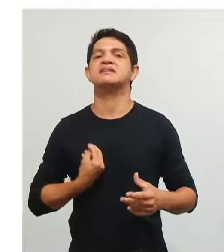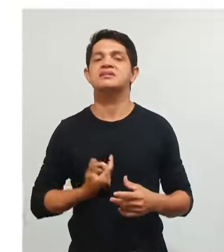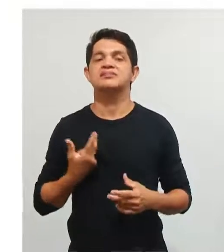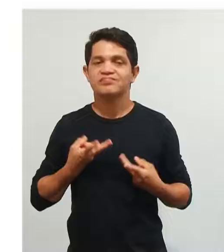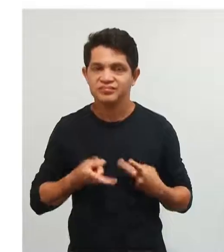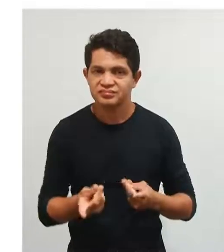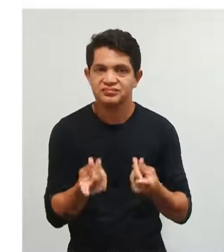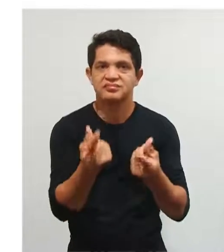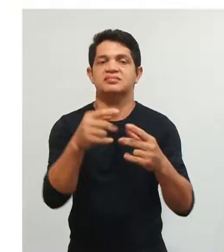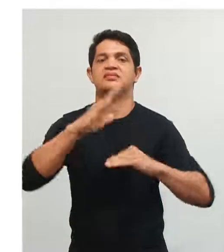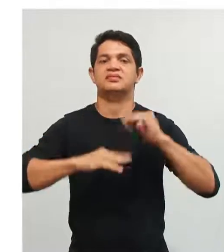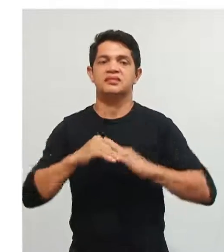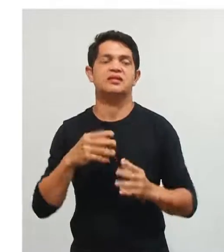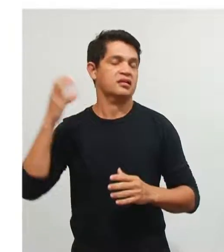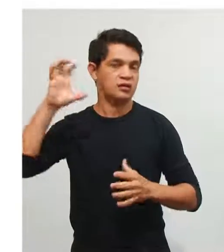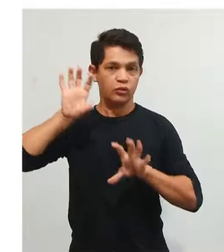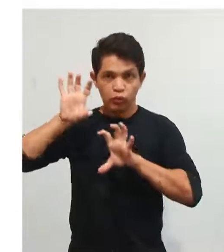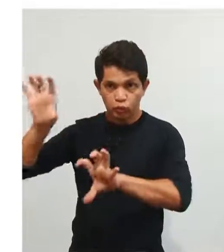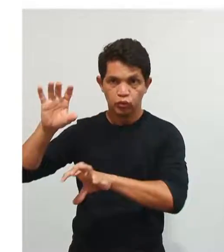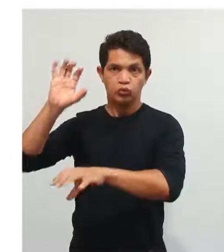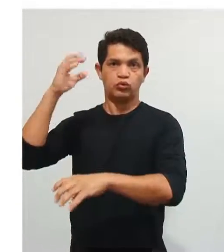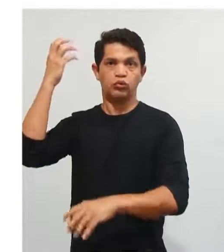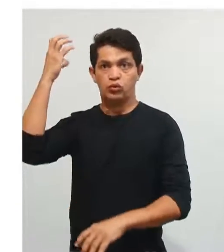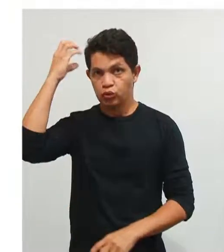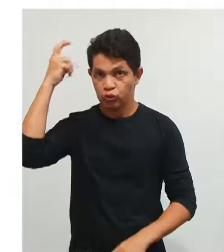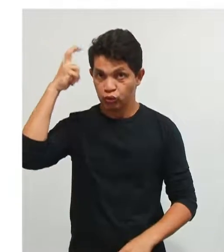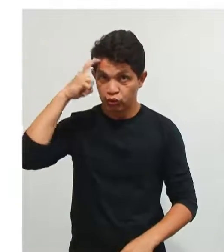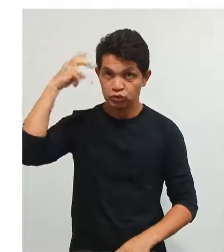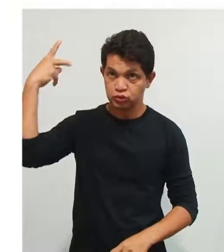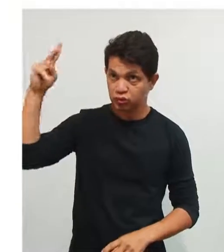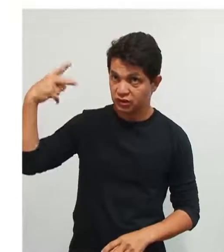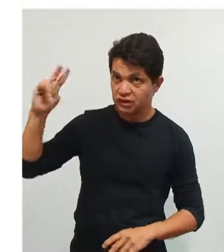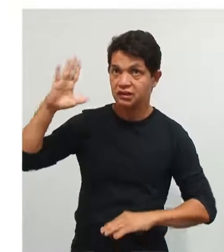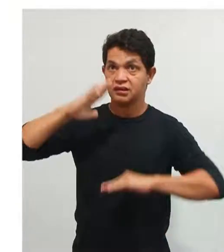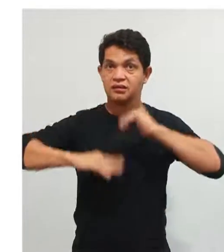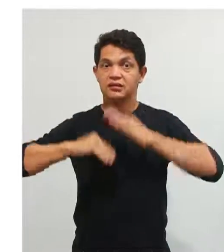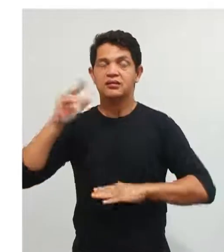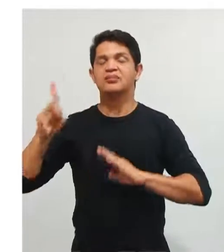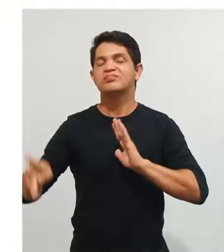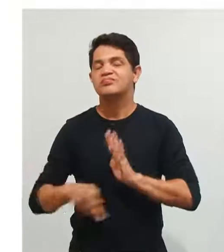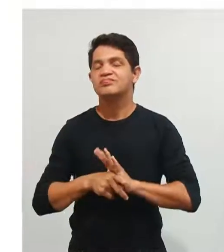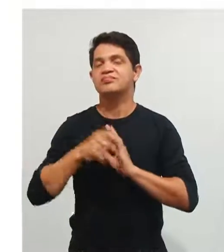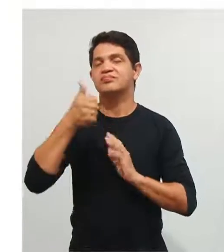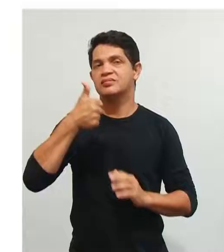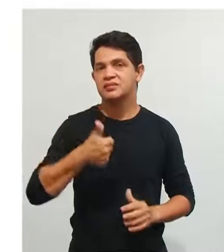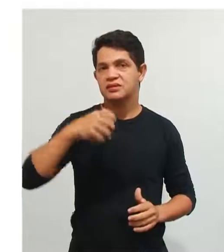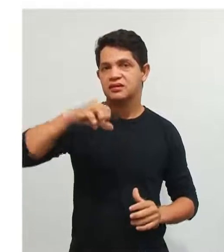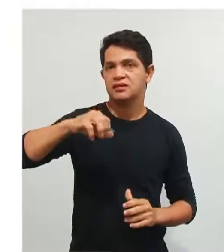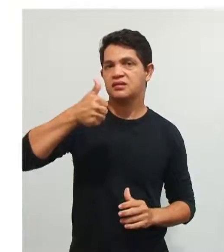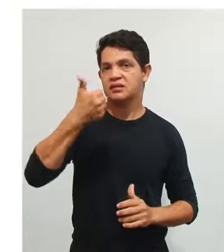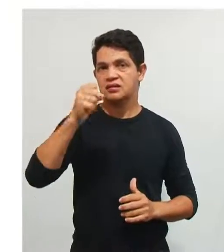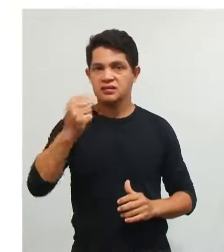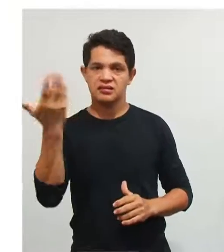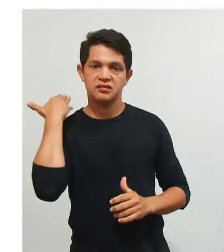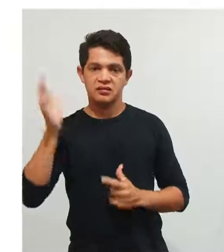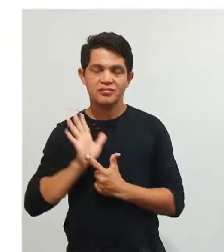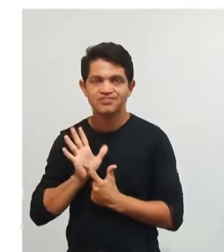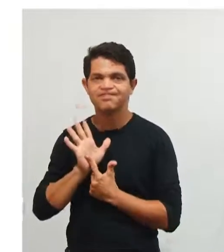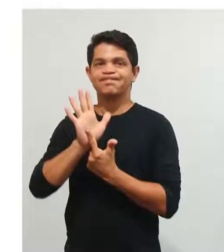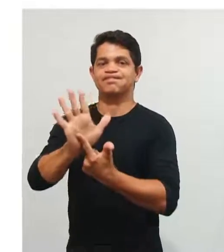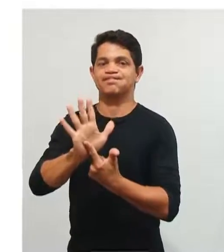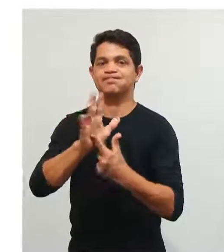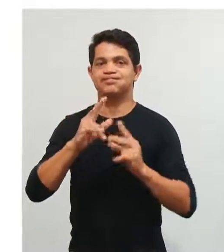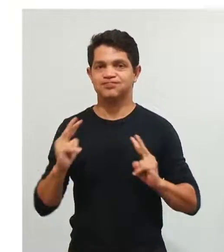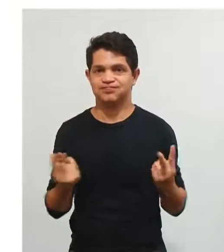da cultura do Pará. Mestre Vieira, que faleceu em 2018, mostrou-se um verdadeiro virtuoso